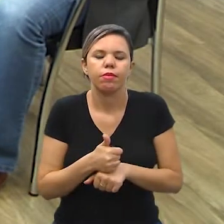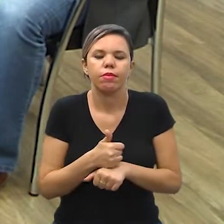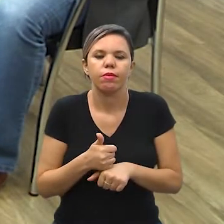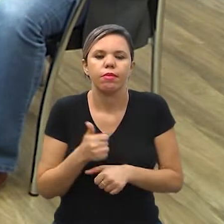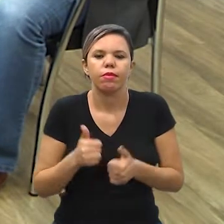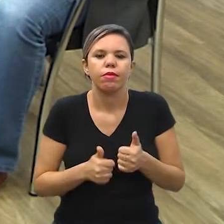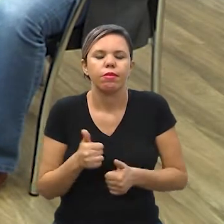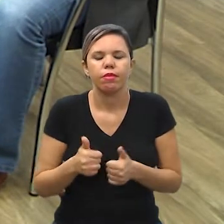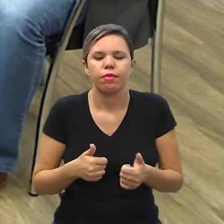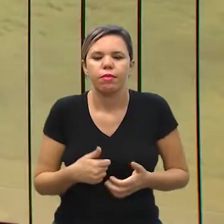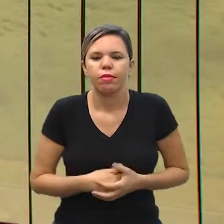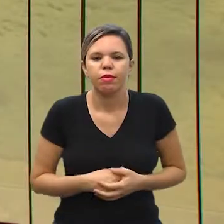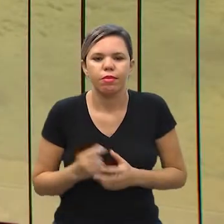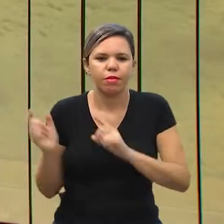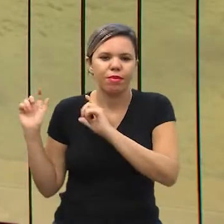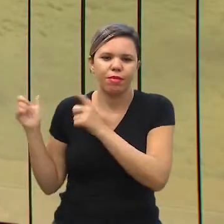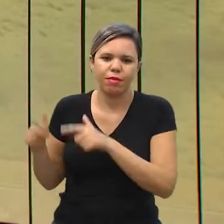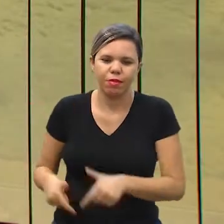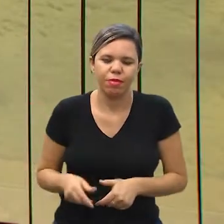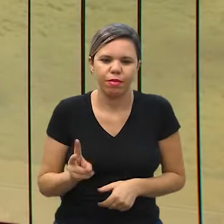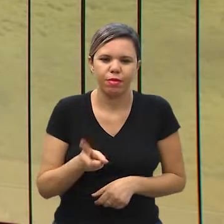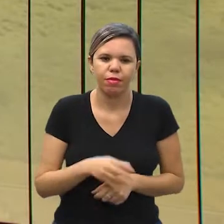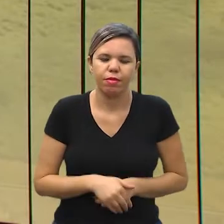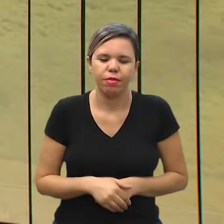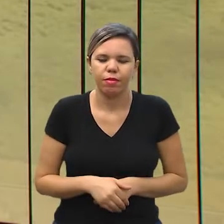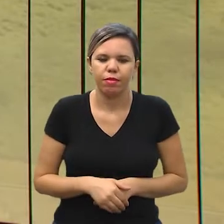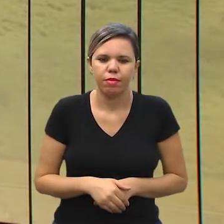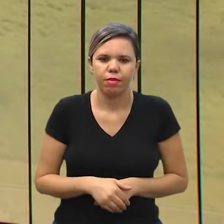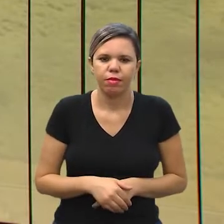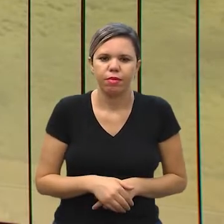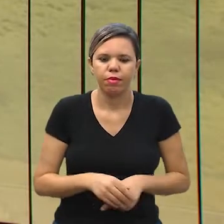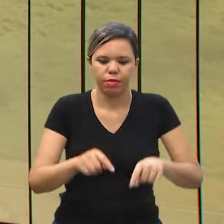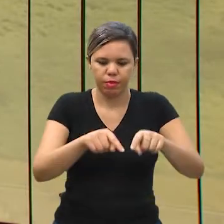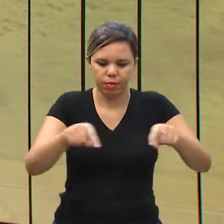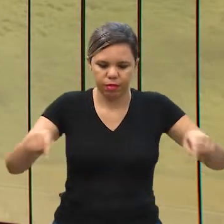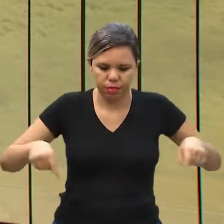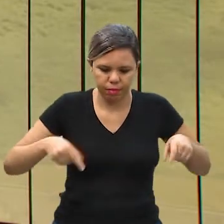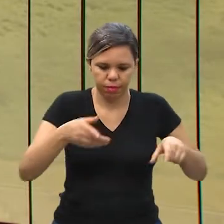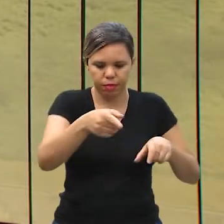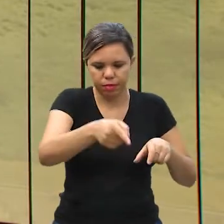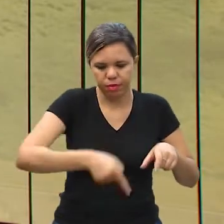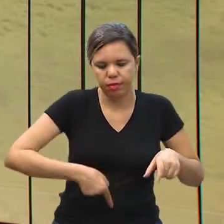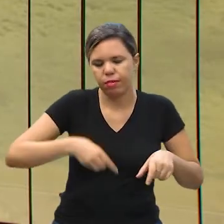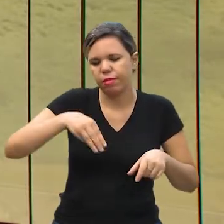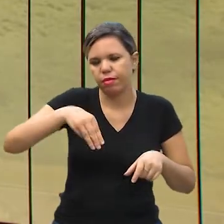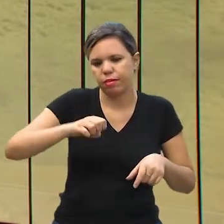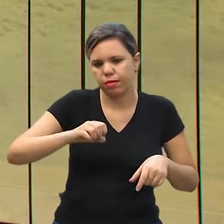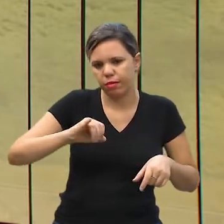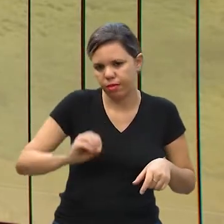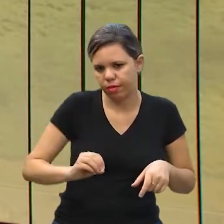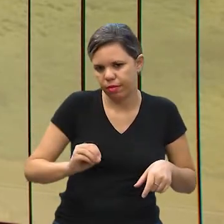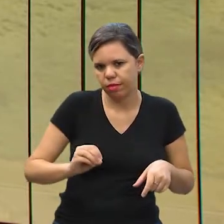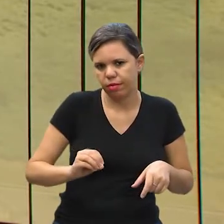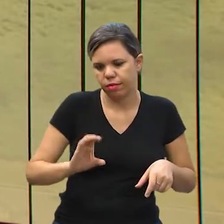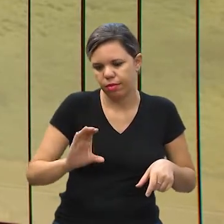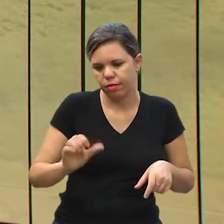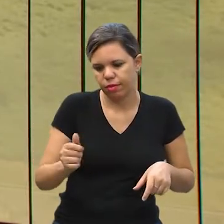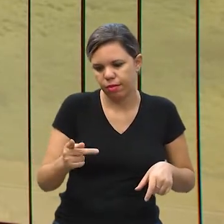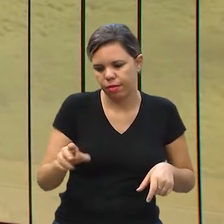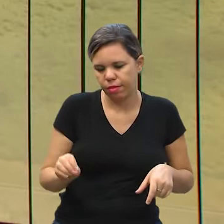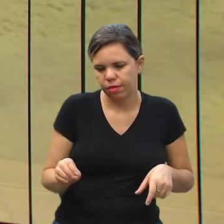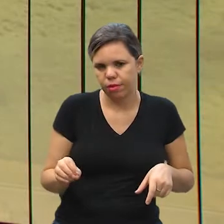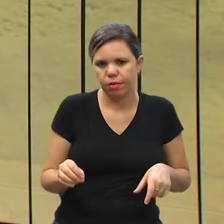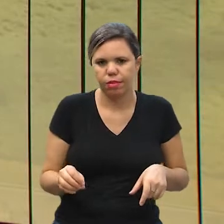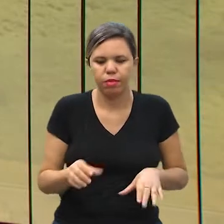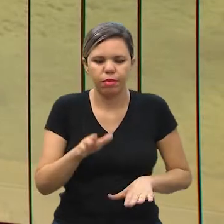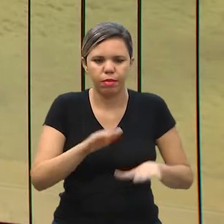eu vinha de uma tradição de jogar no meio de campo Só que lá no Real em particular é por pedido